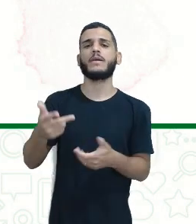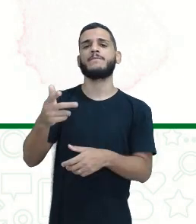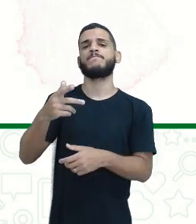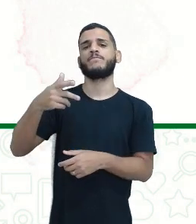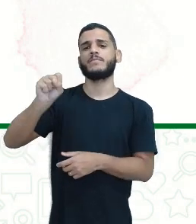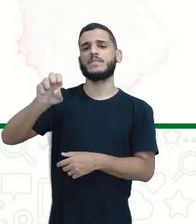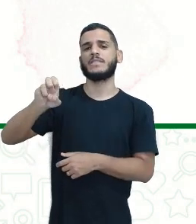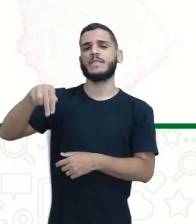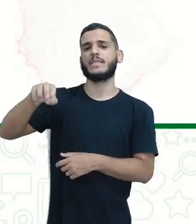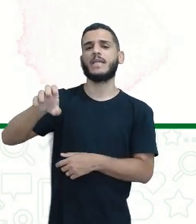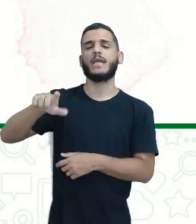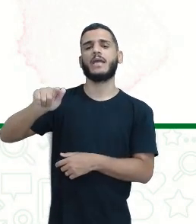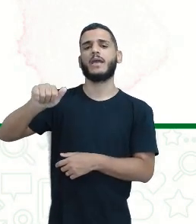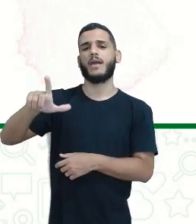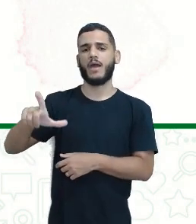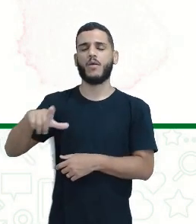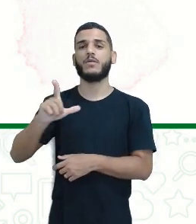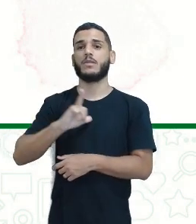datada de